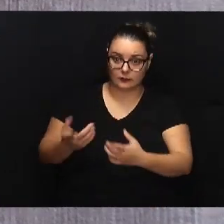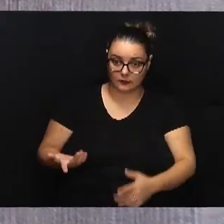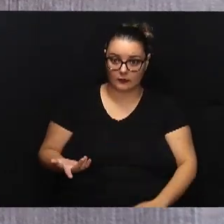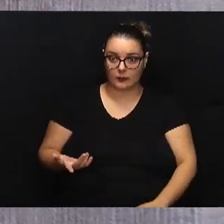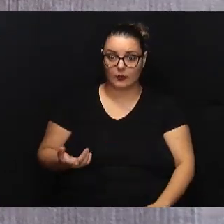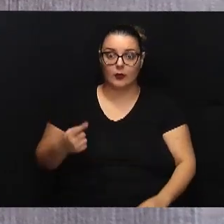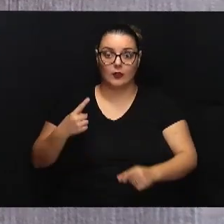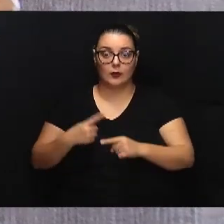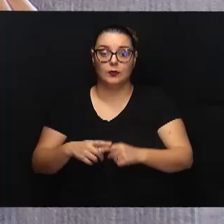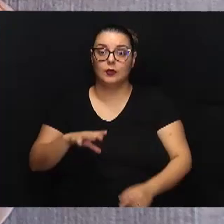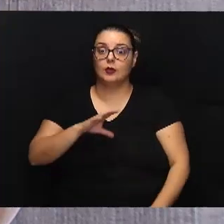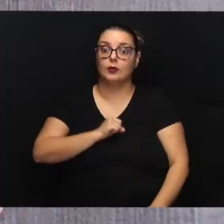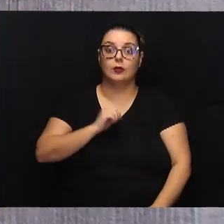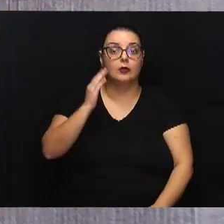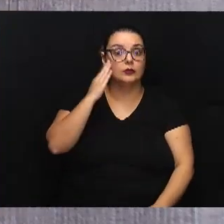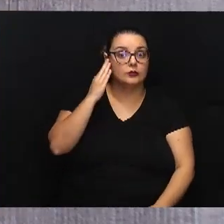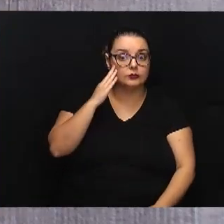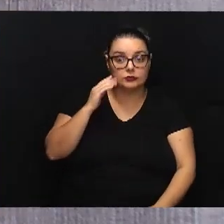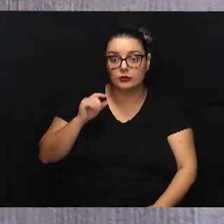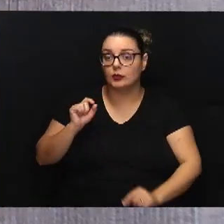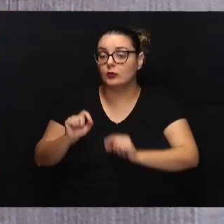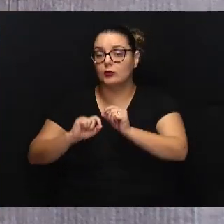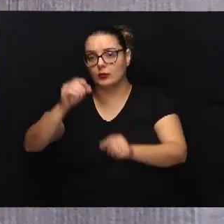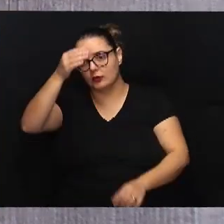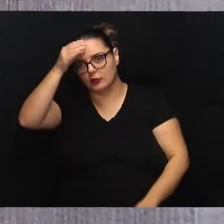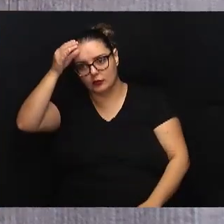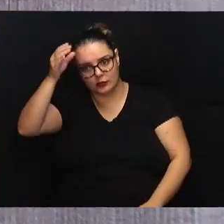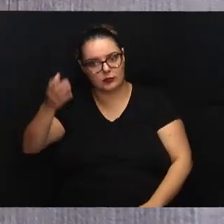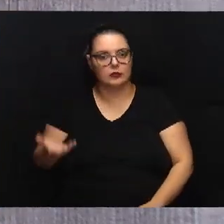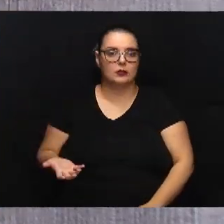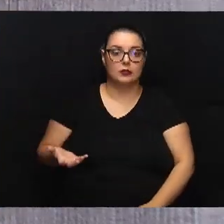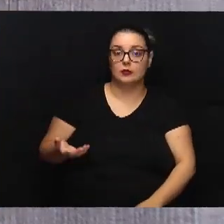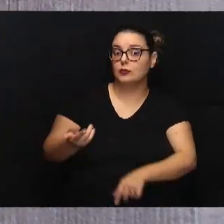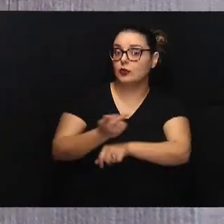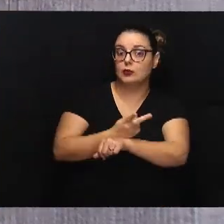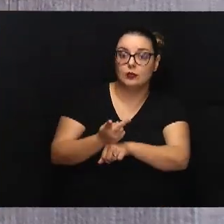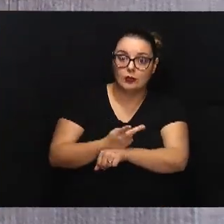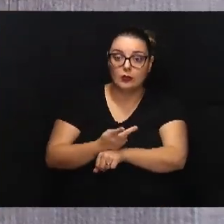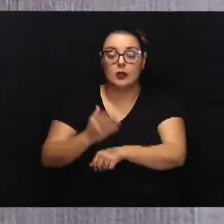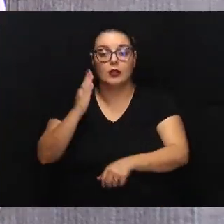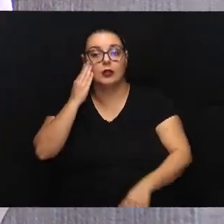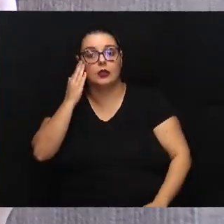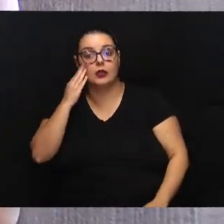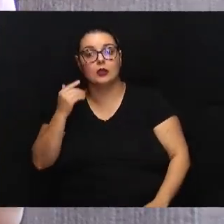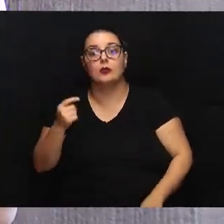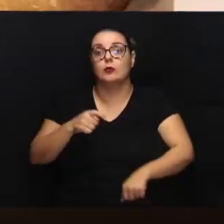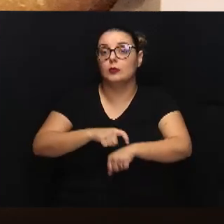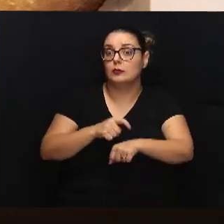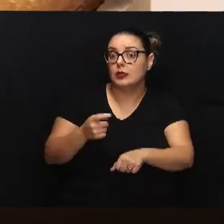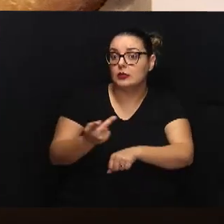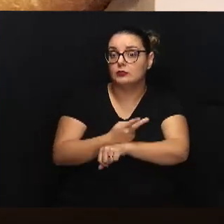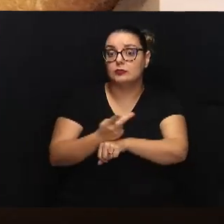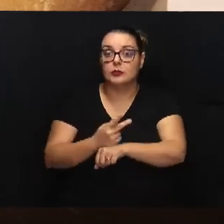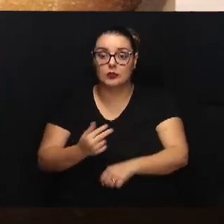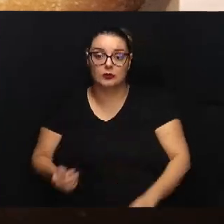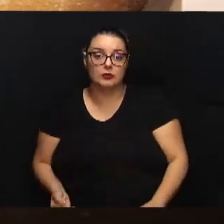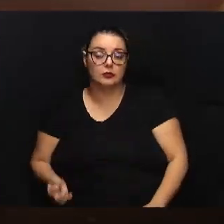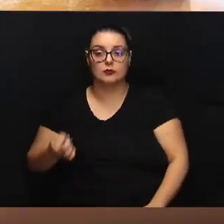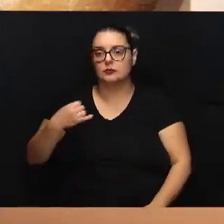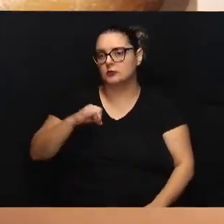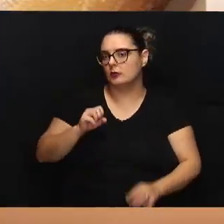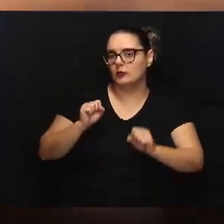de entender o que o cliente busca, gosto de entender a ocasião que ele busca, né? Então, se eu posso colocar ali alguma